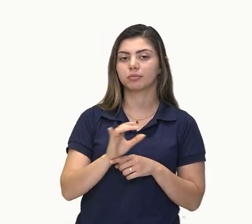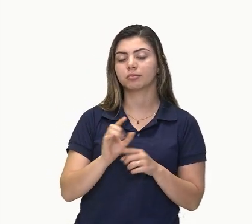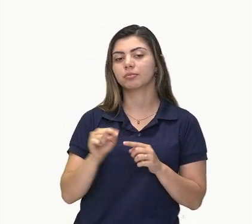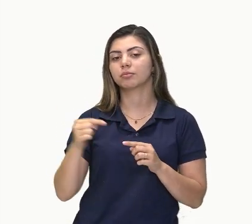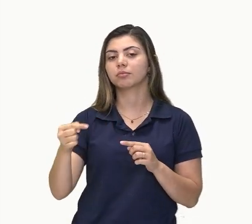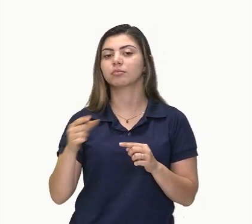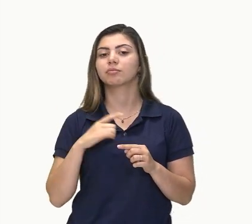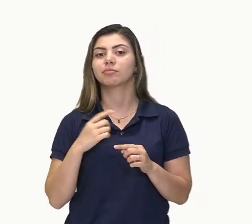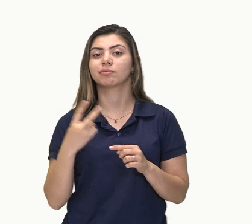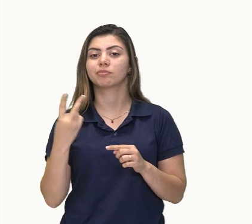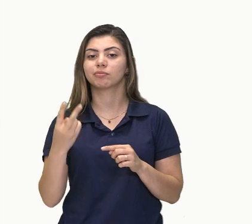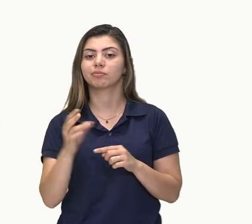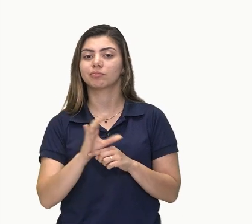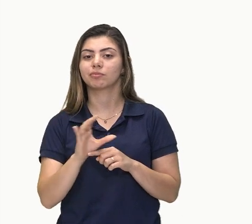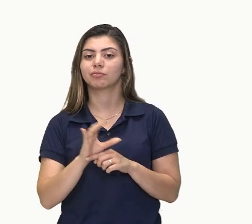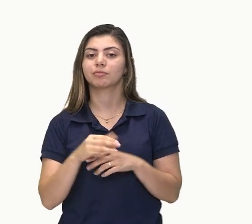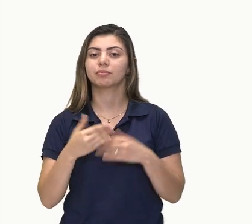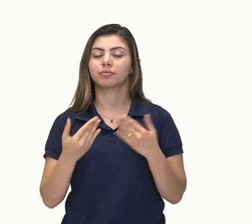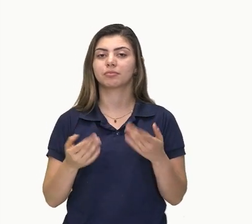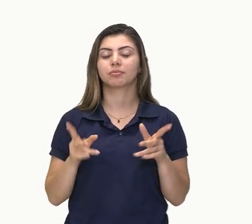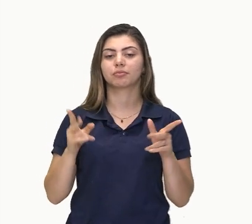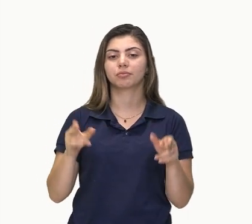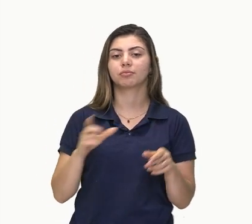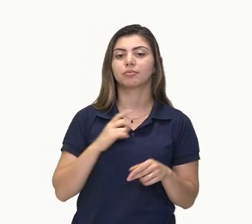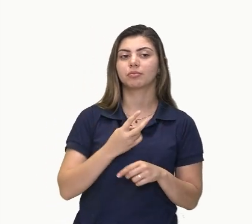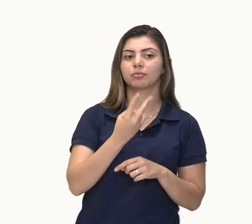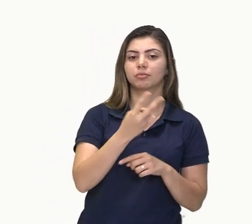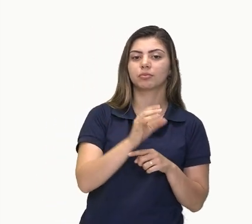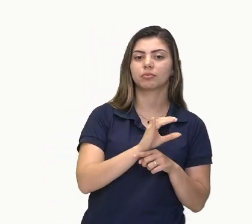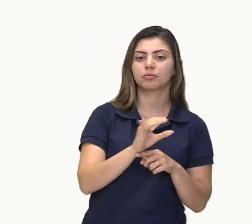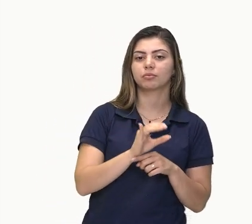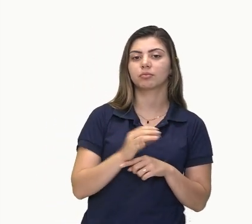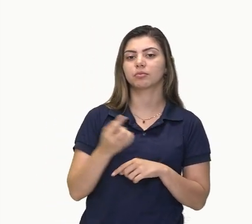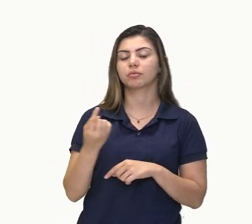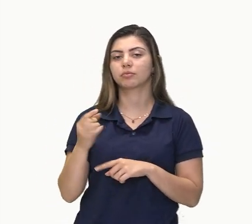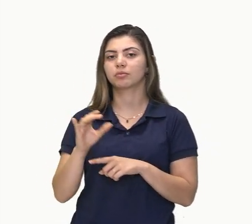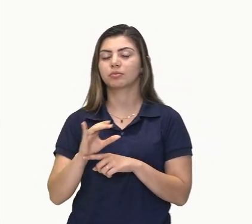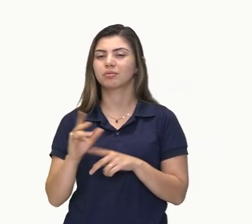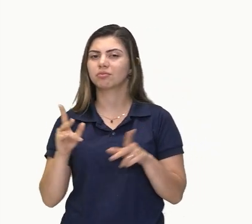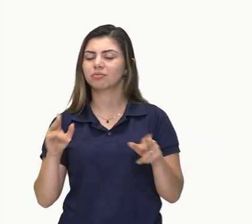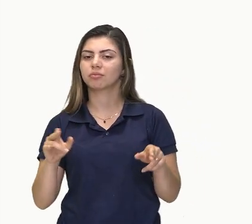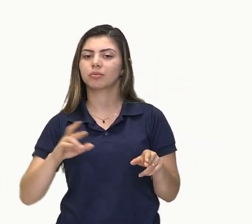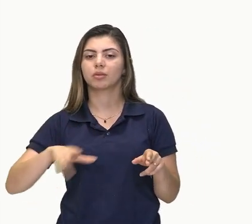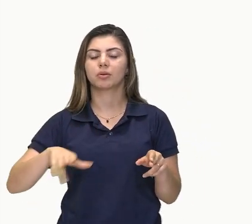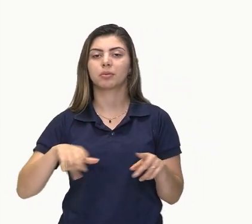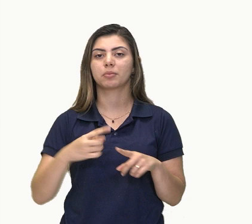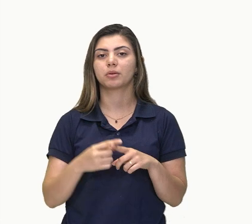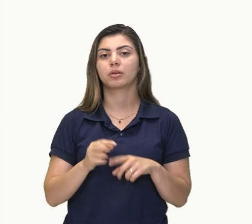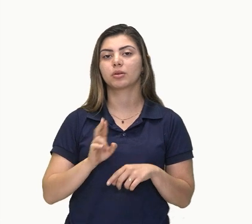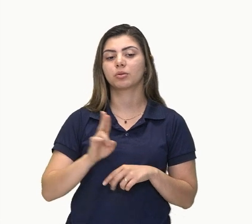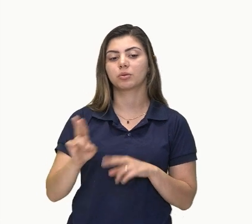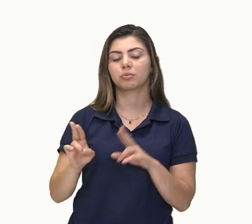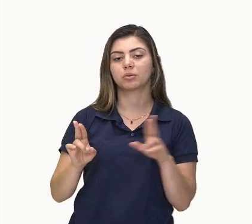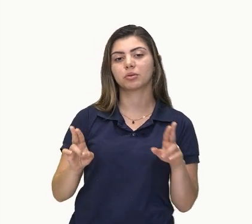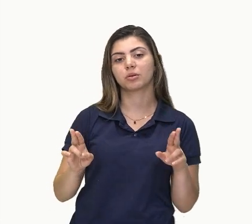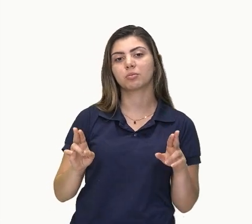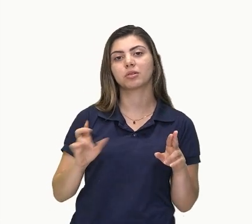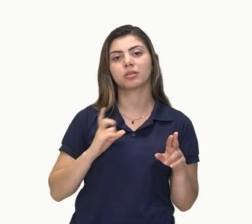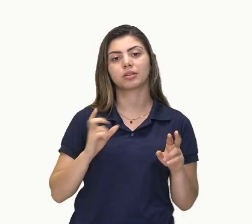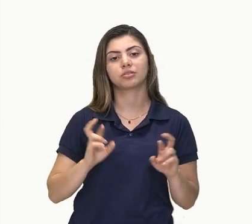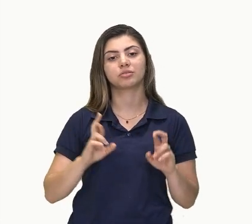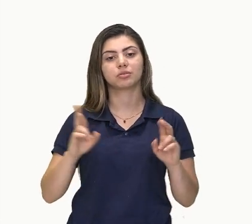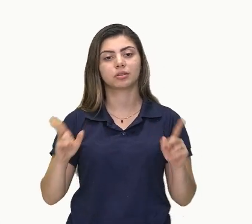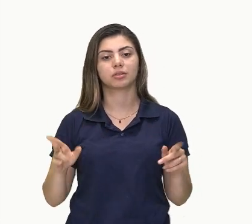2. Aqui ele vai ter 2, aqui ele vai ter 1. Professor, mas não é a mesma coisa? Não, porque o nome muda. Metanoato